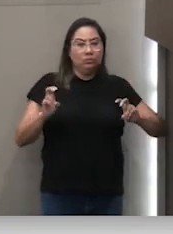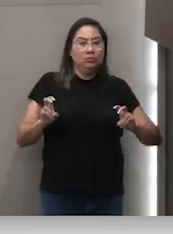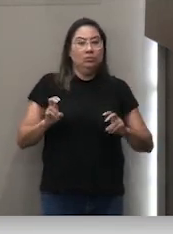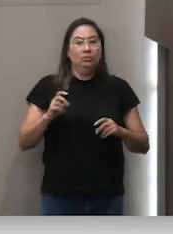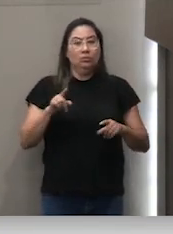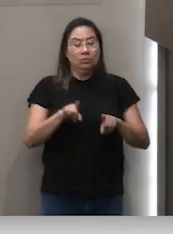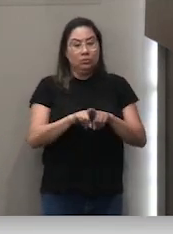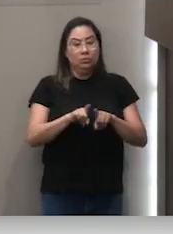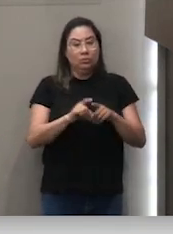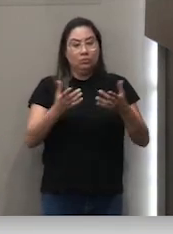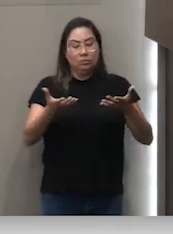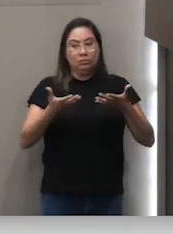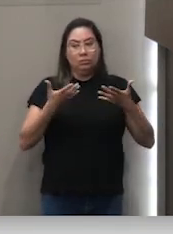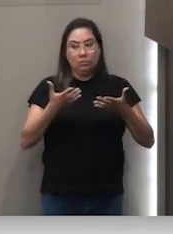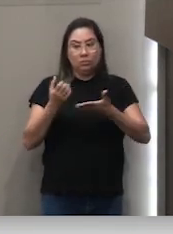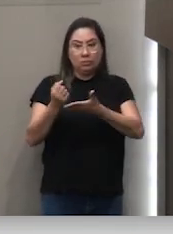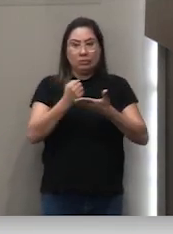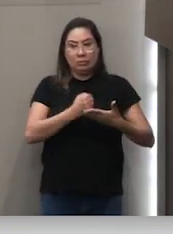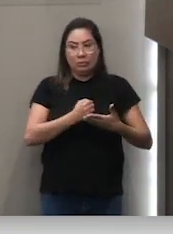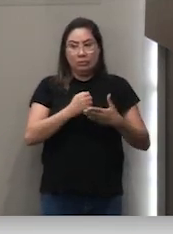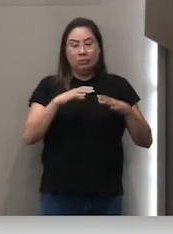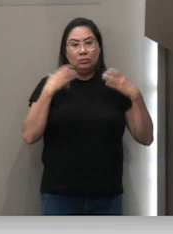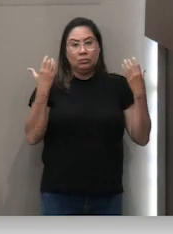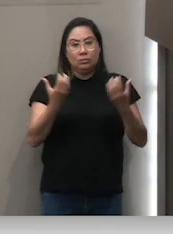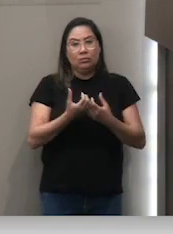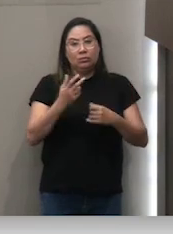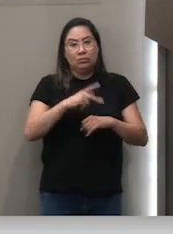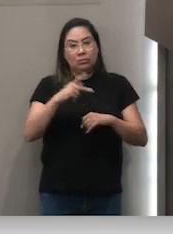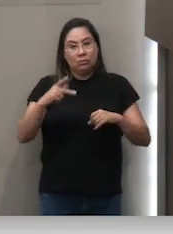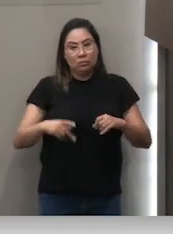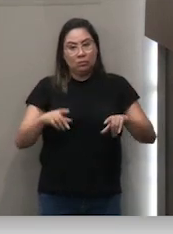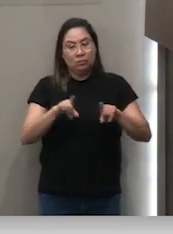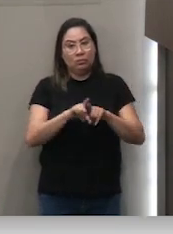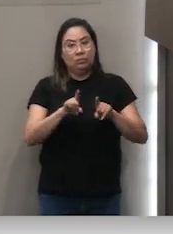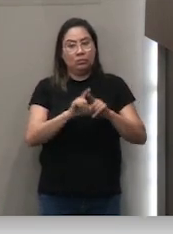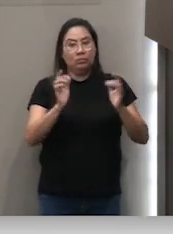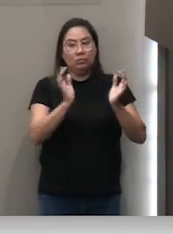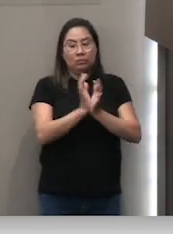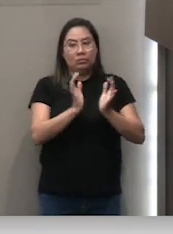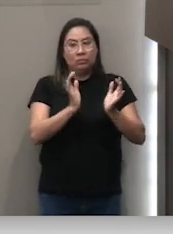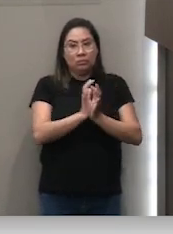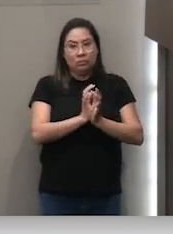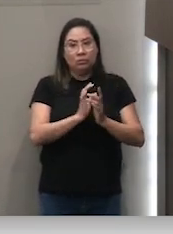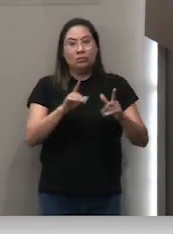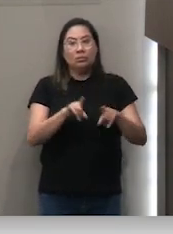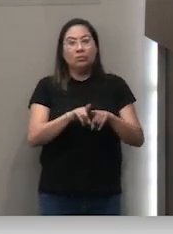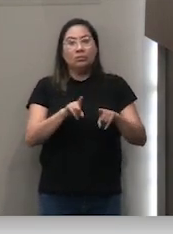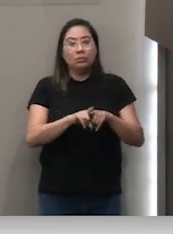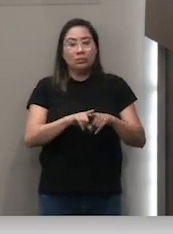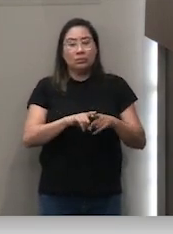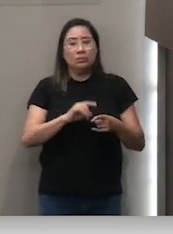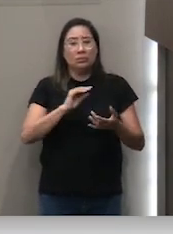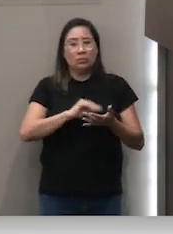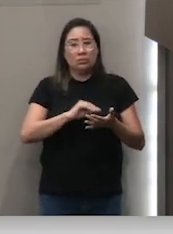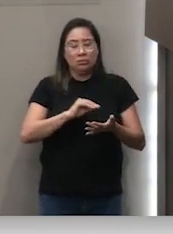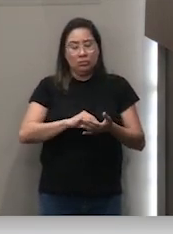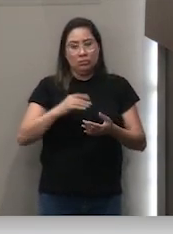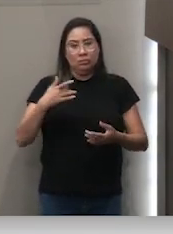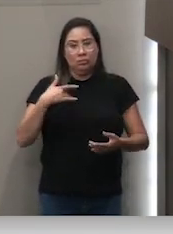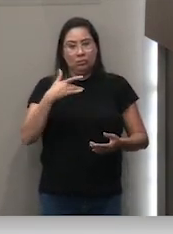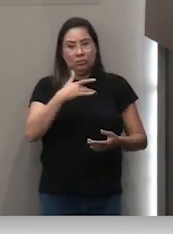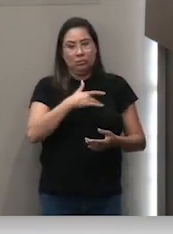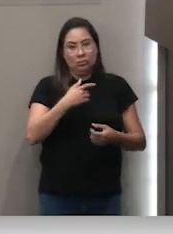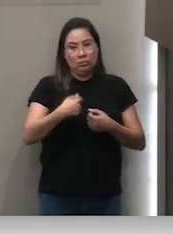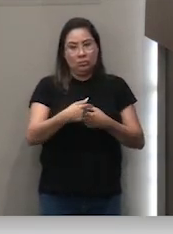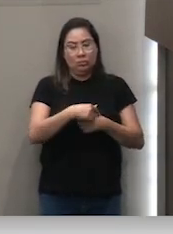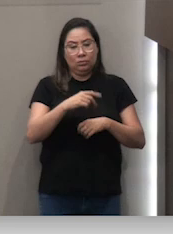gente também quer trazer para a comunidade Passo Fundo e para os colegas, mas destacar também essa falta de saúde no nosso